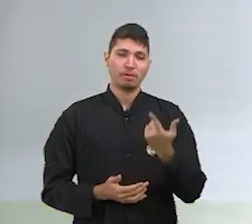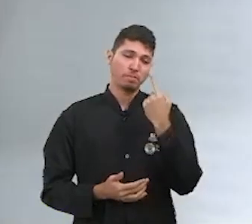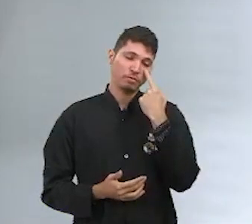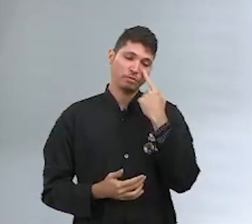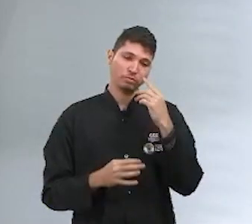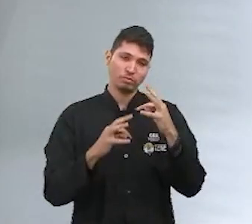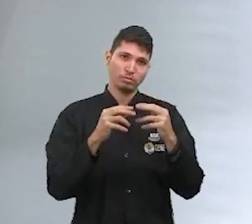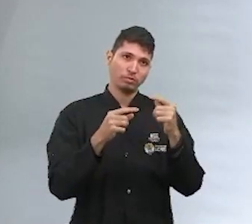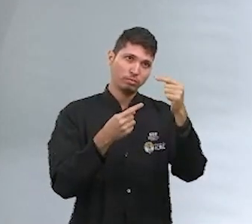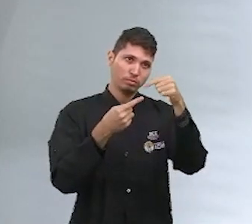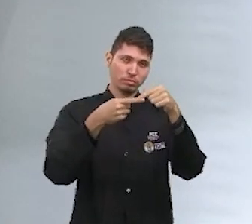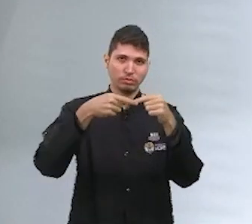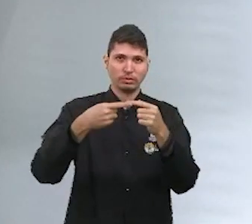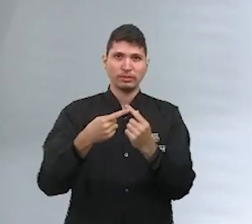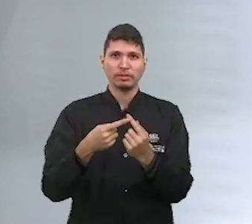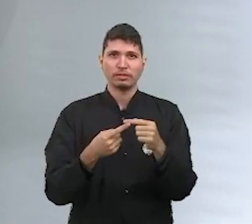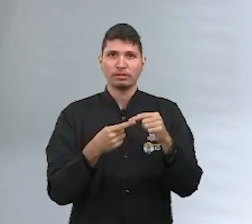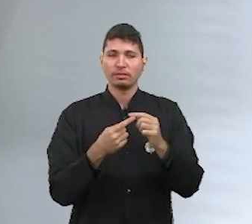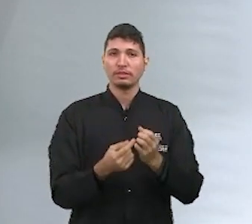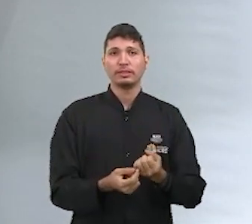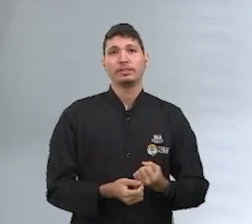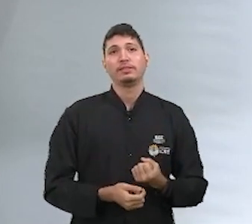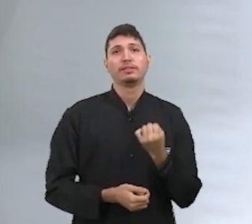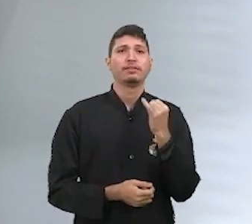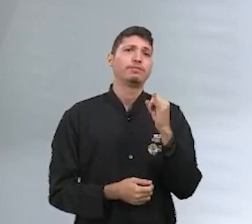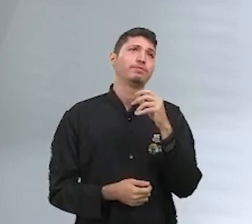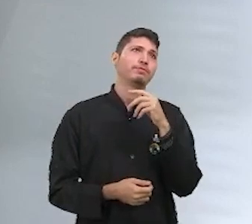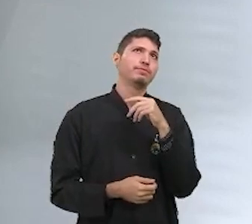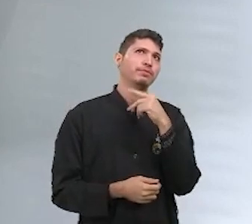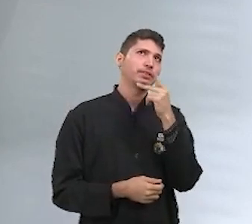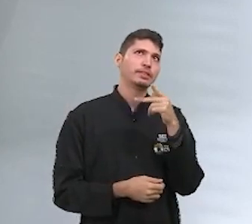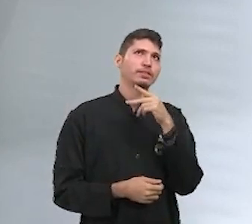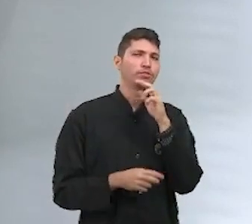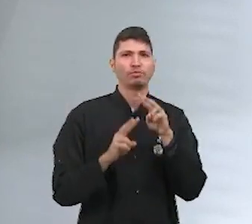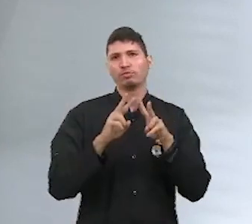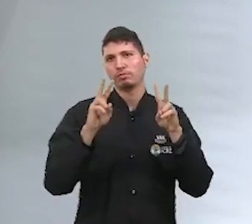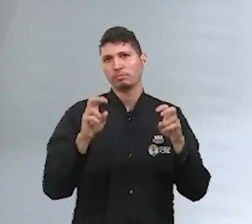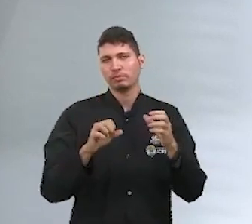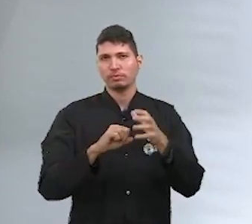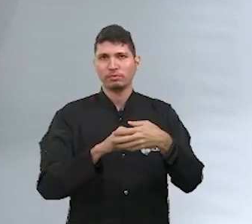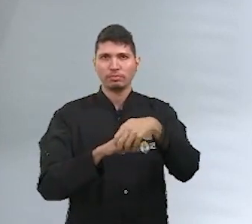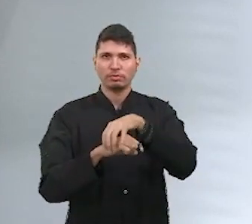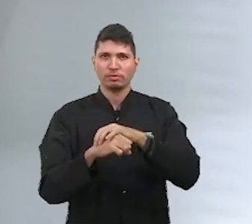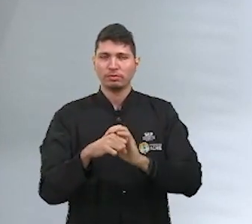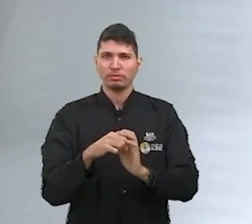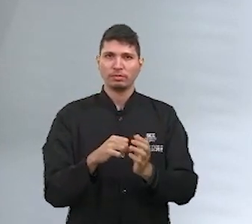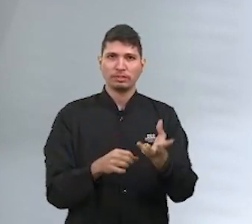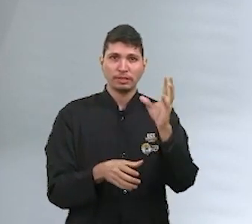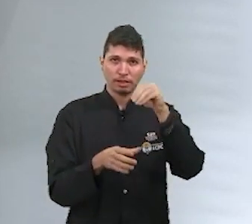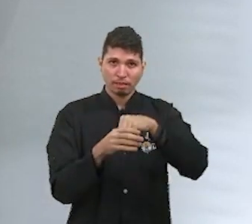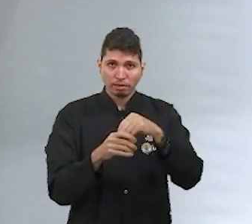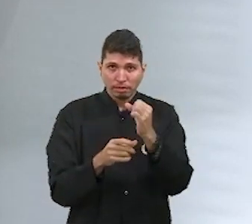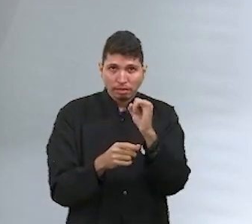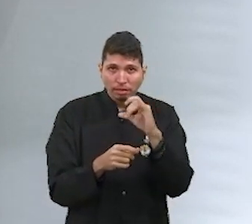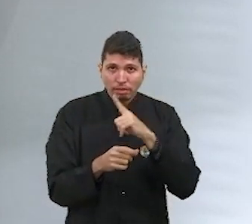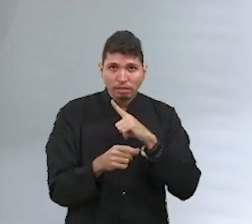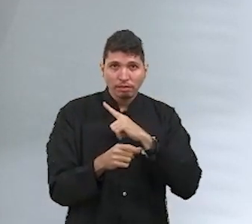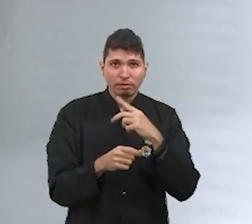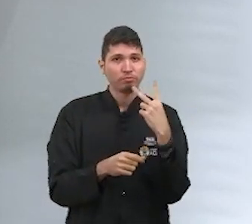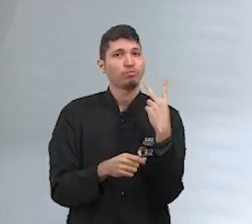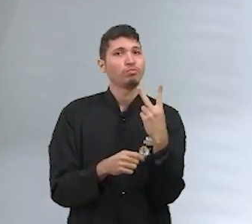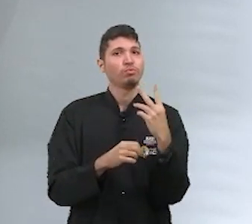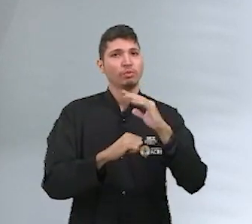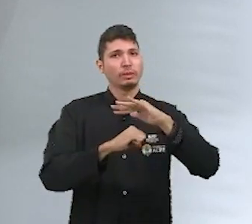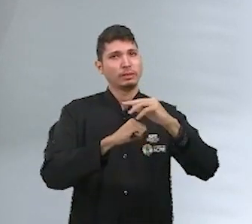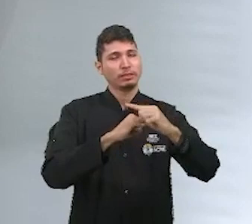ligações. E quando se trata de molécula? A molécula, quando ela é constituída por 2 átomos, ela é bem fácil de